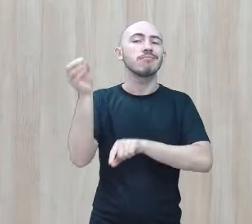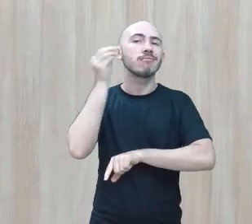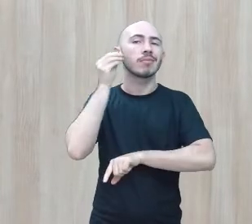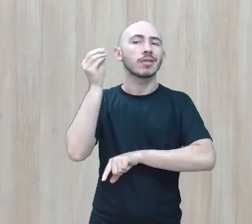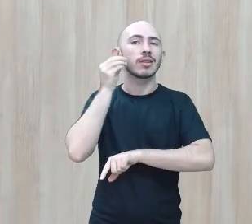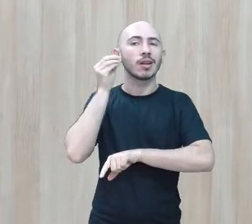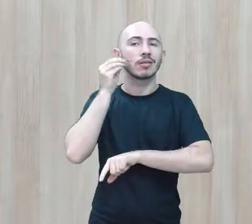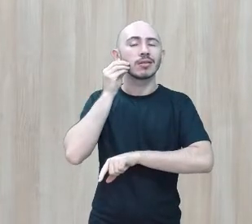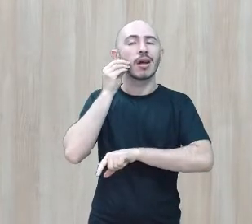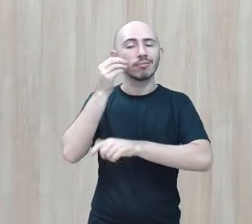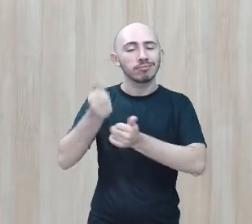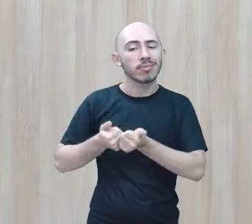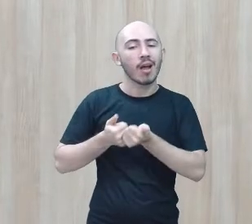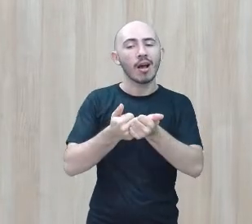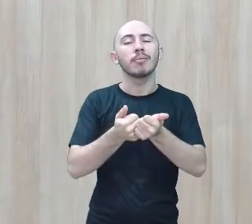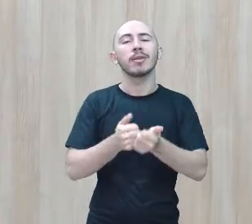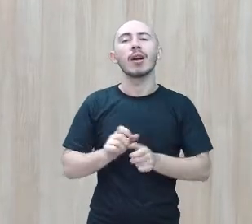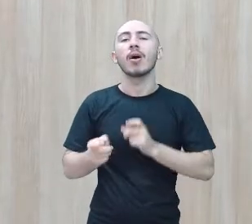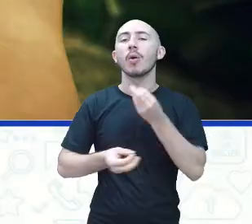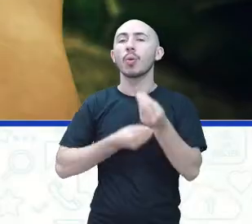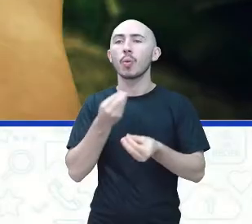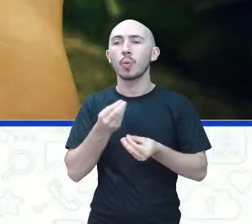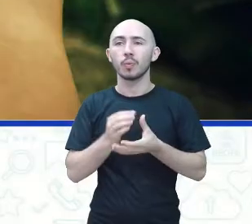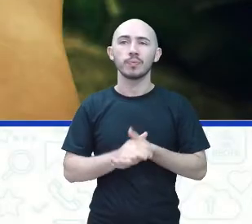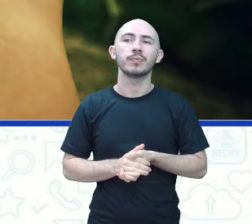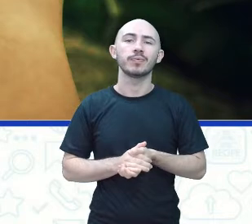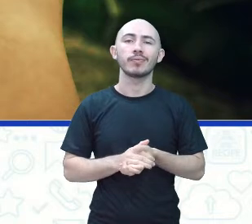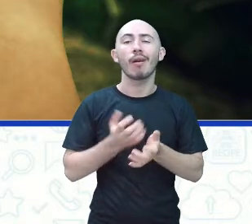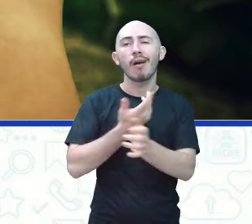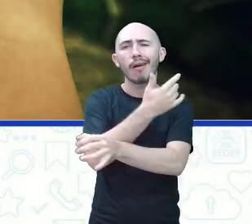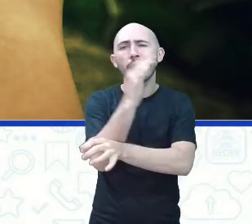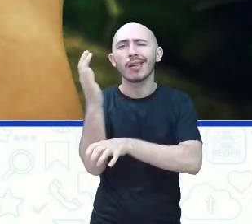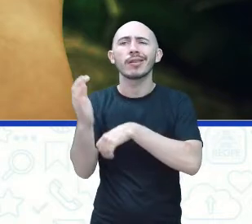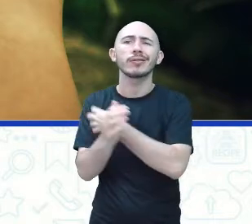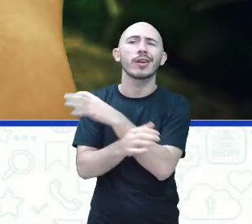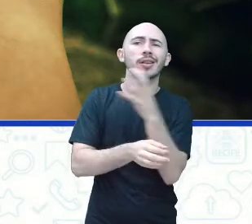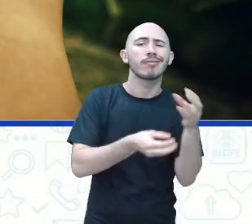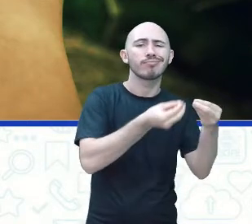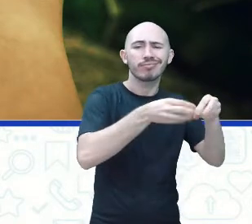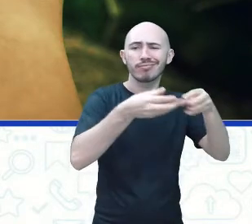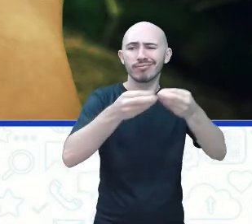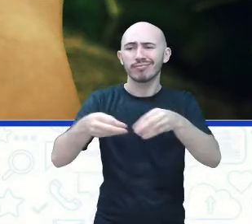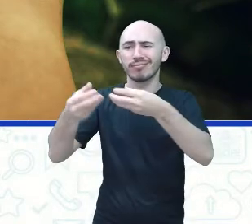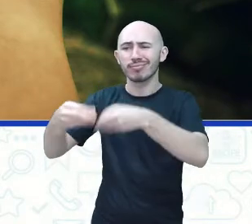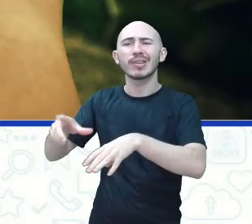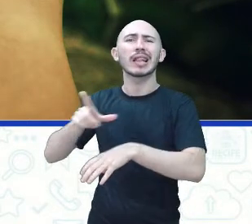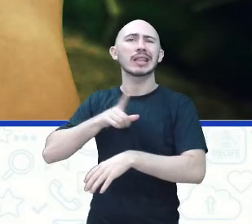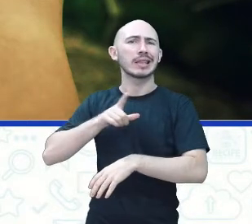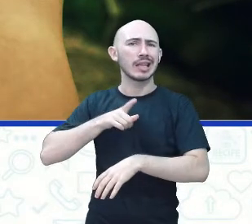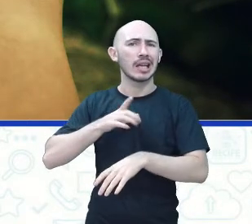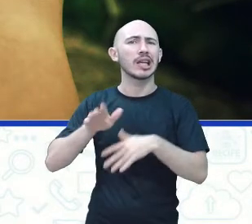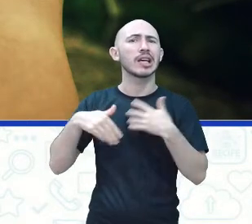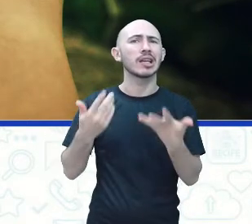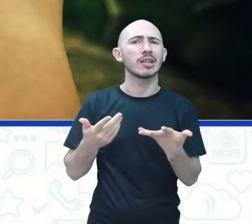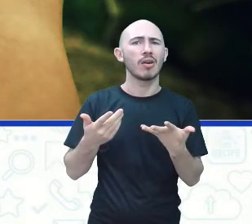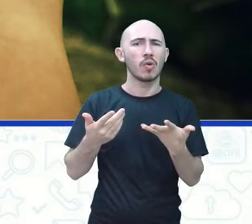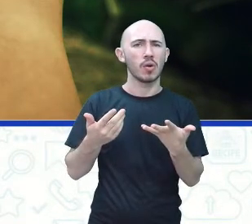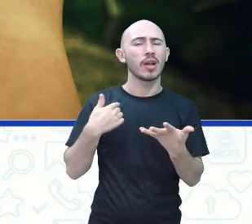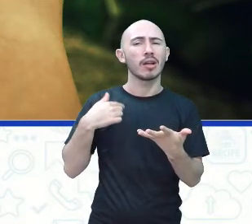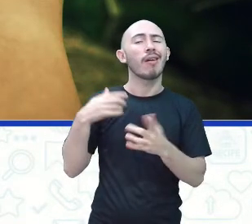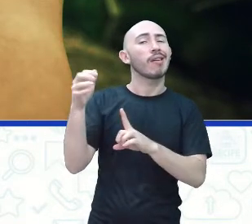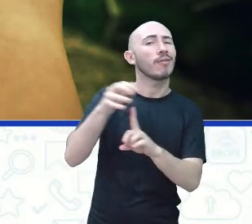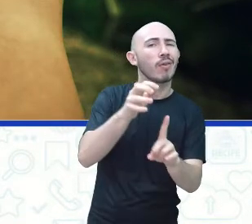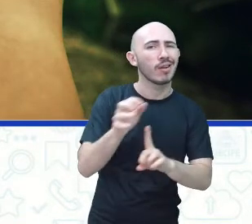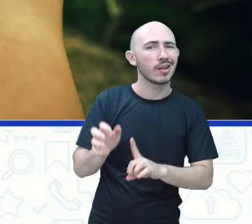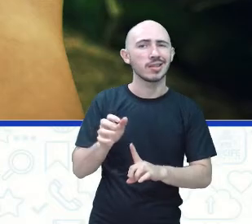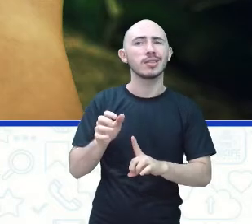contribuir positivamente. Olha, os problemas ambientais afetam os organismos e o meio ambiente. Então,